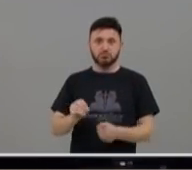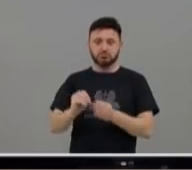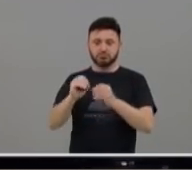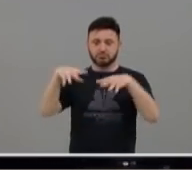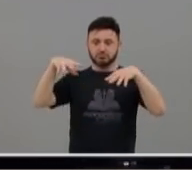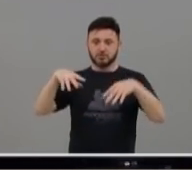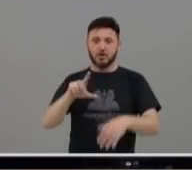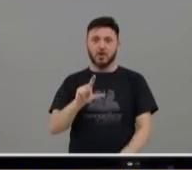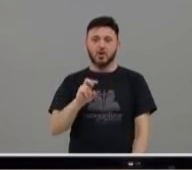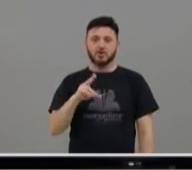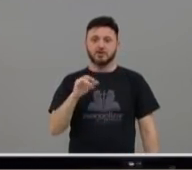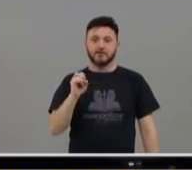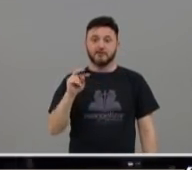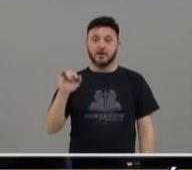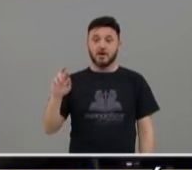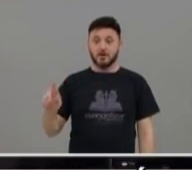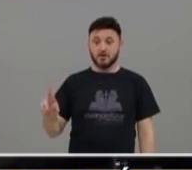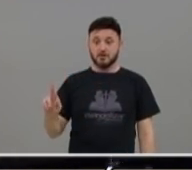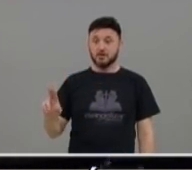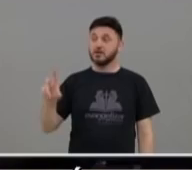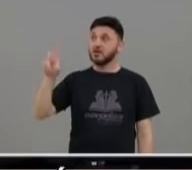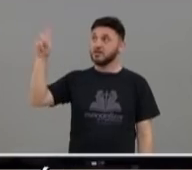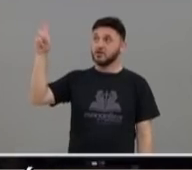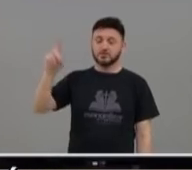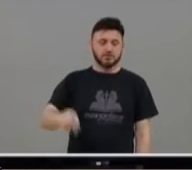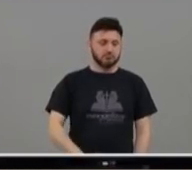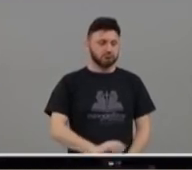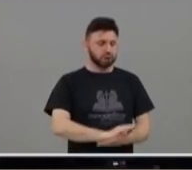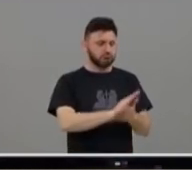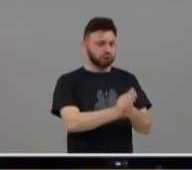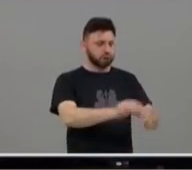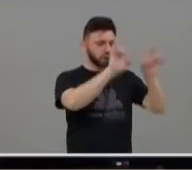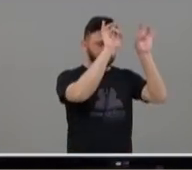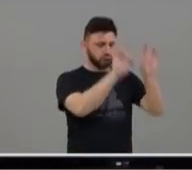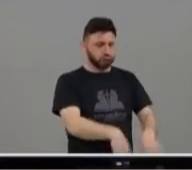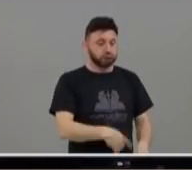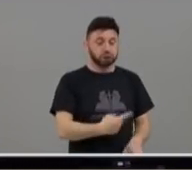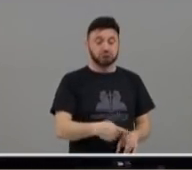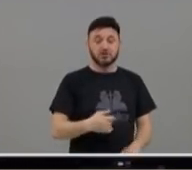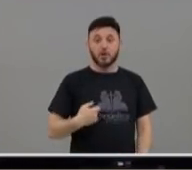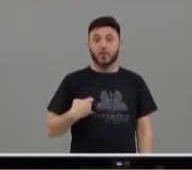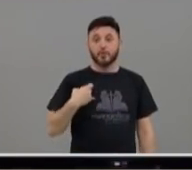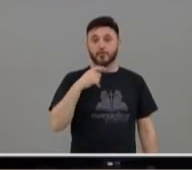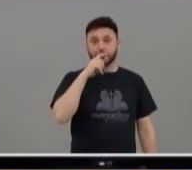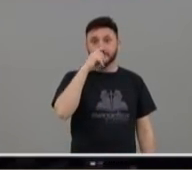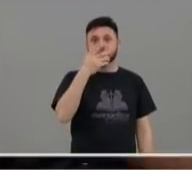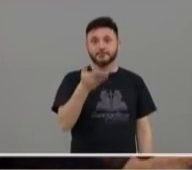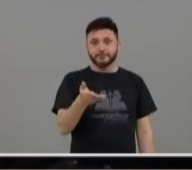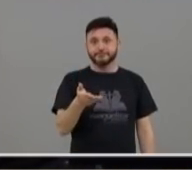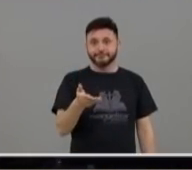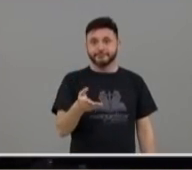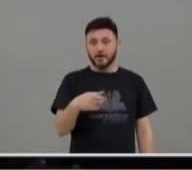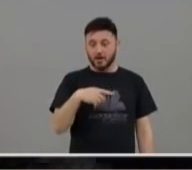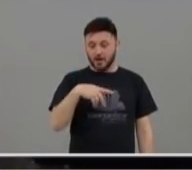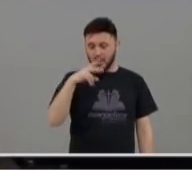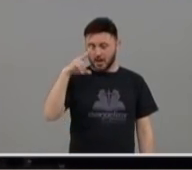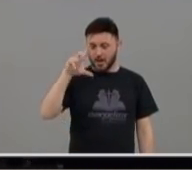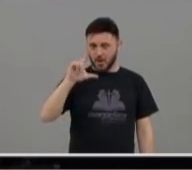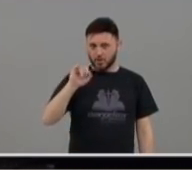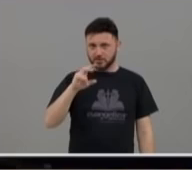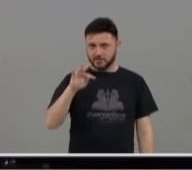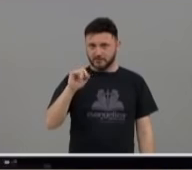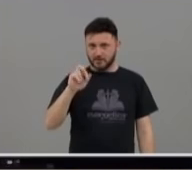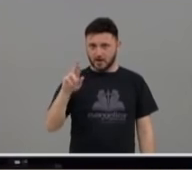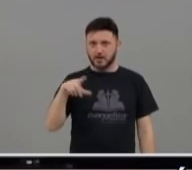Lúcifer cai, ele cai, porque o orgulho faz o homem cair. O orgulho, ele nos leva à